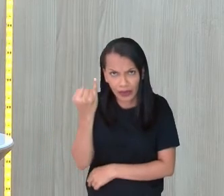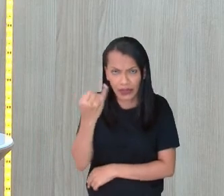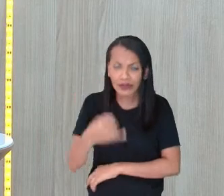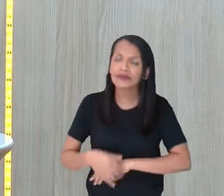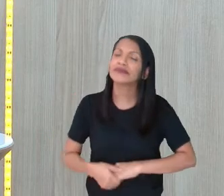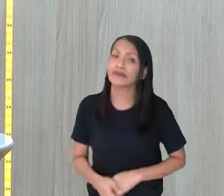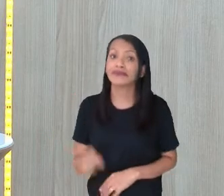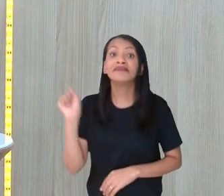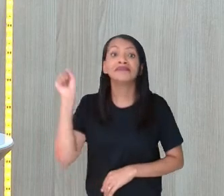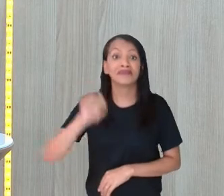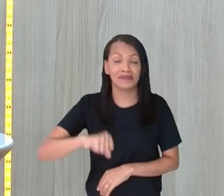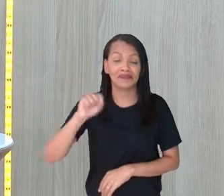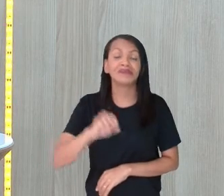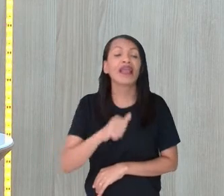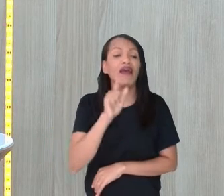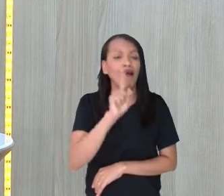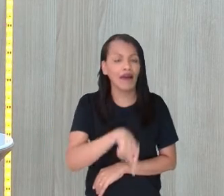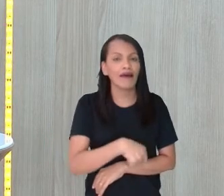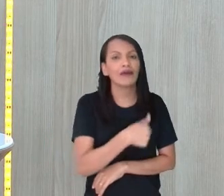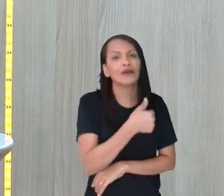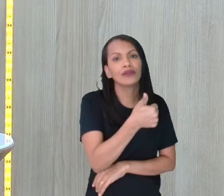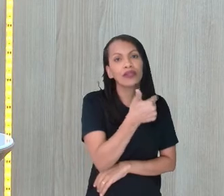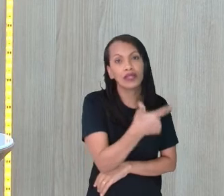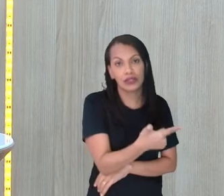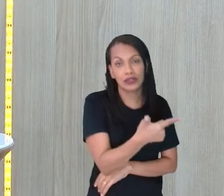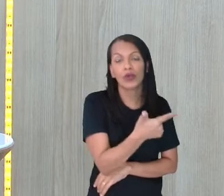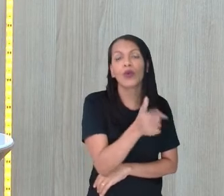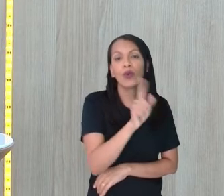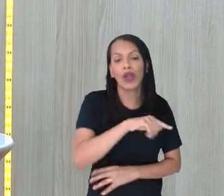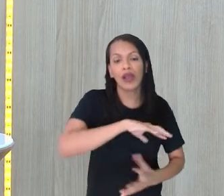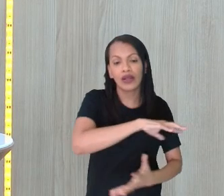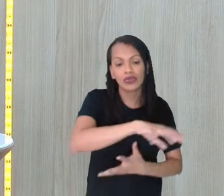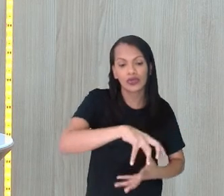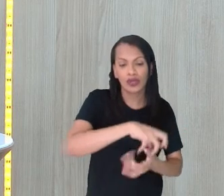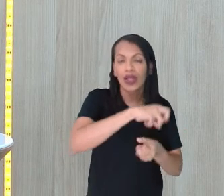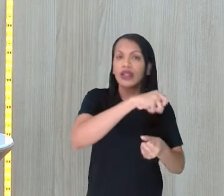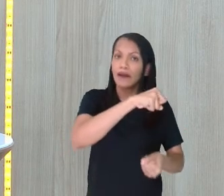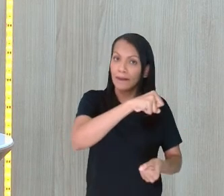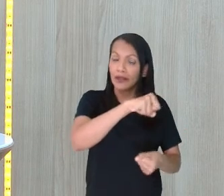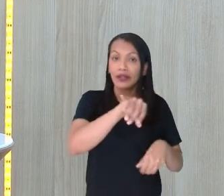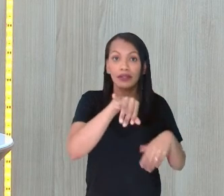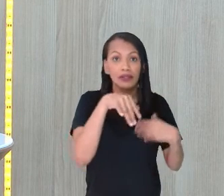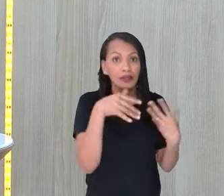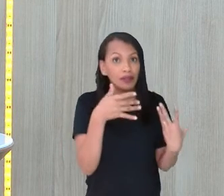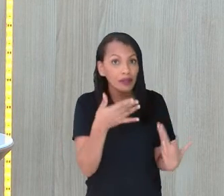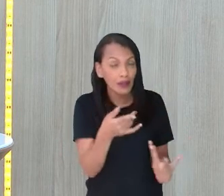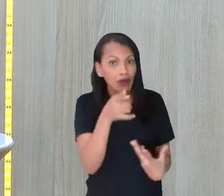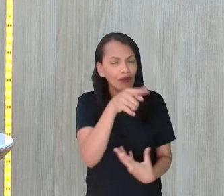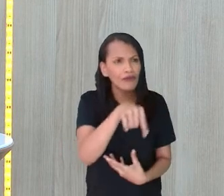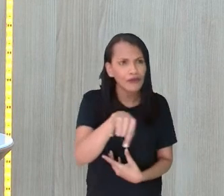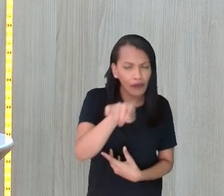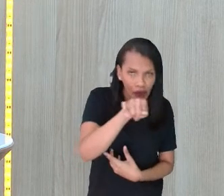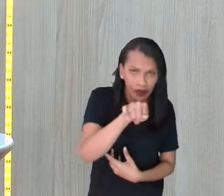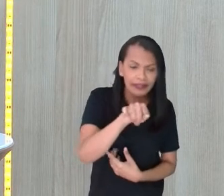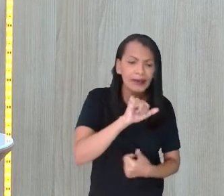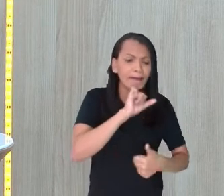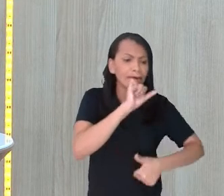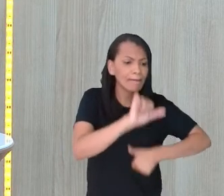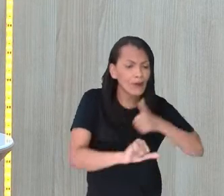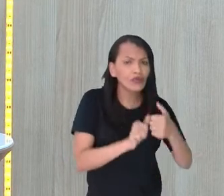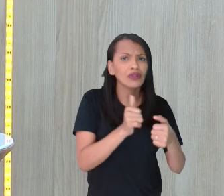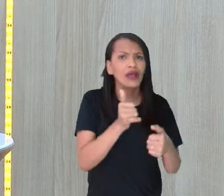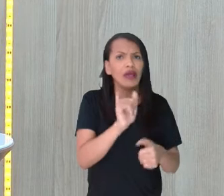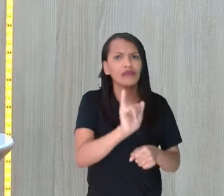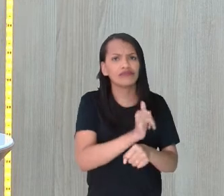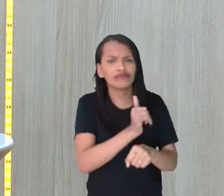sobre o 12º objetivo, ele fala na questão de sustentabilidade, né? Então, você mudar suas